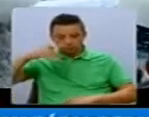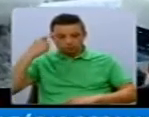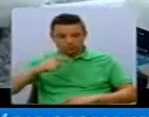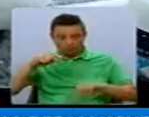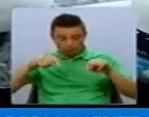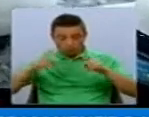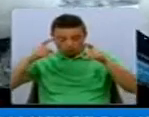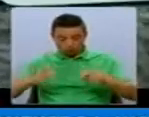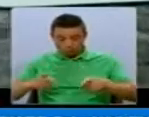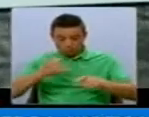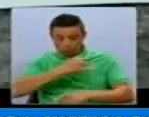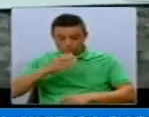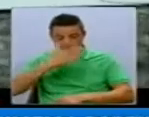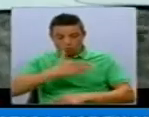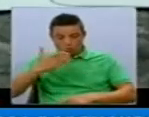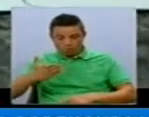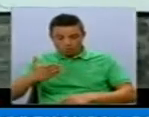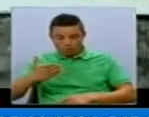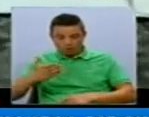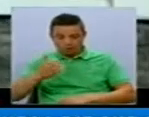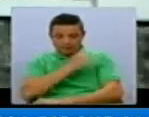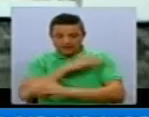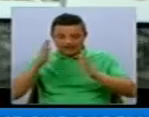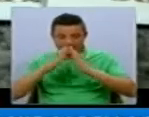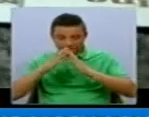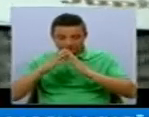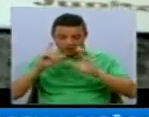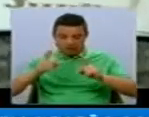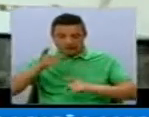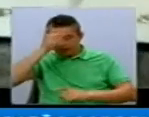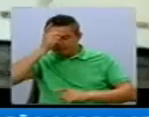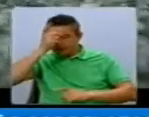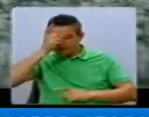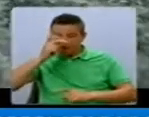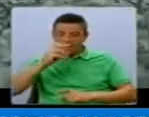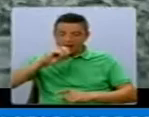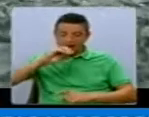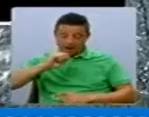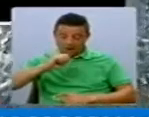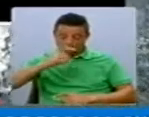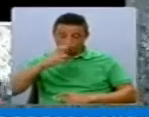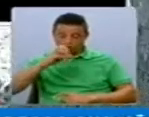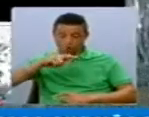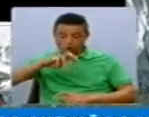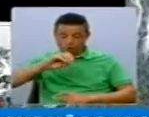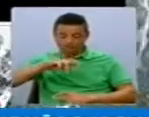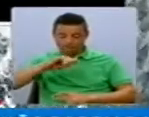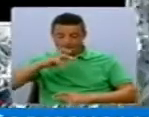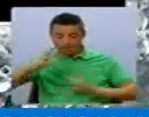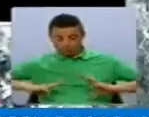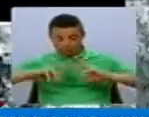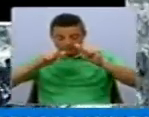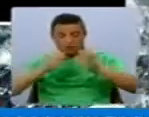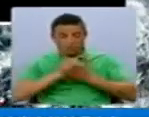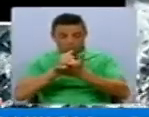Isto começou em 2011, na chamada Casa da Astronomia, na Alemanha, e depois teve o apoio de outro tipo de instituições europeias para o desenvolvimento desta